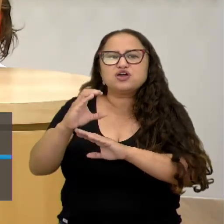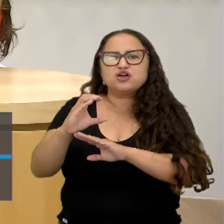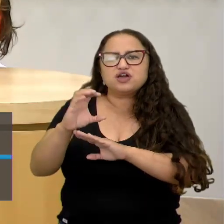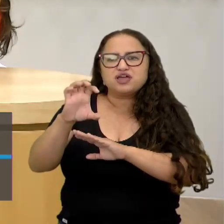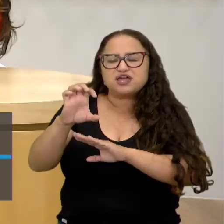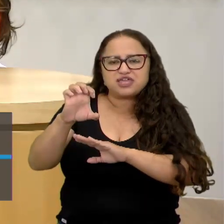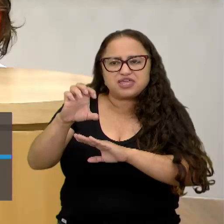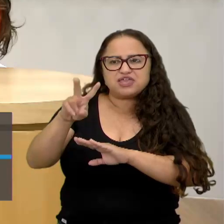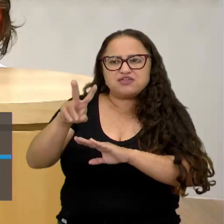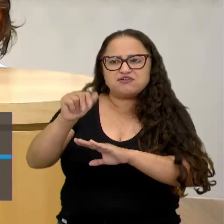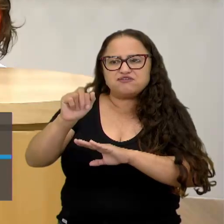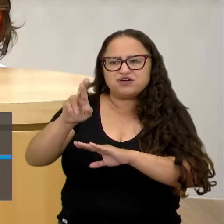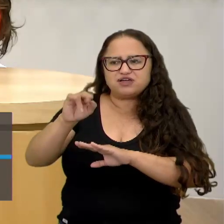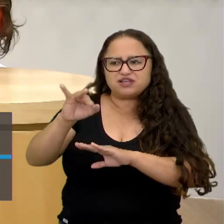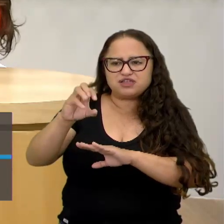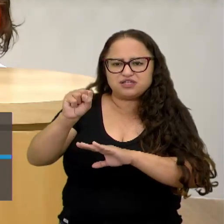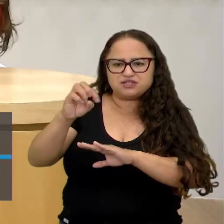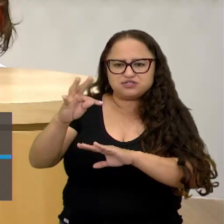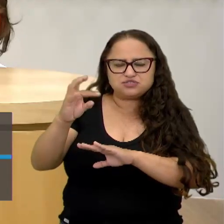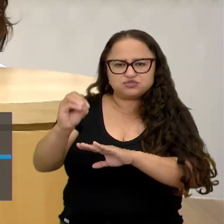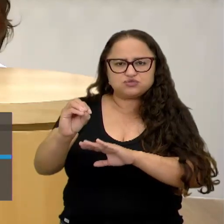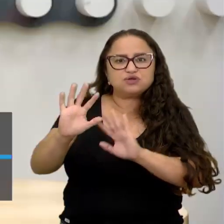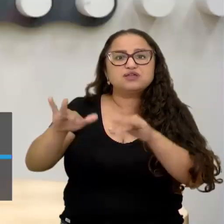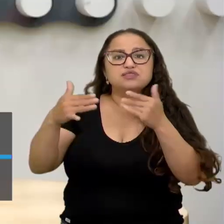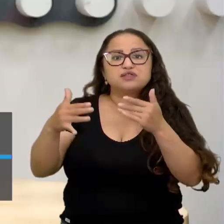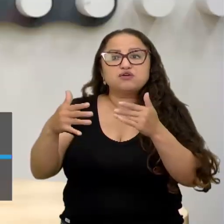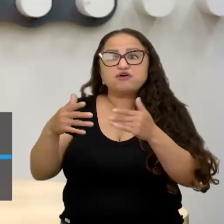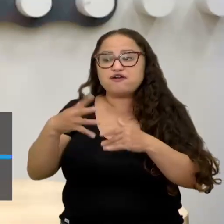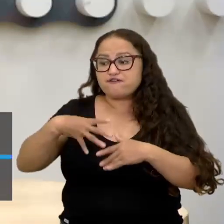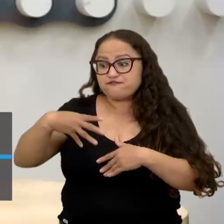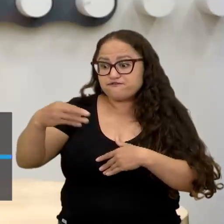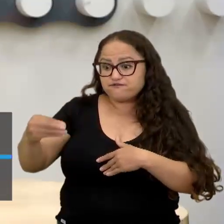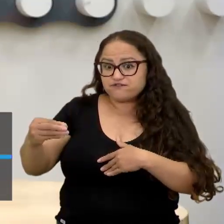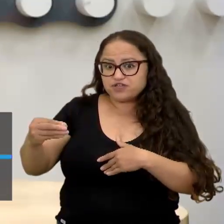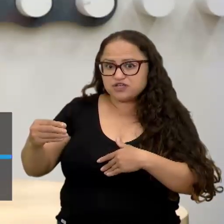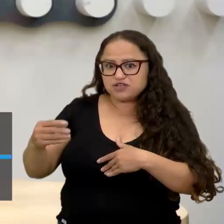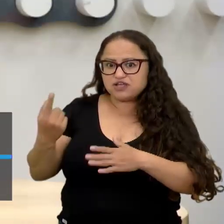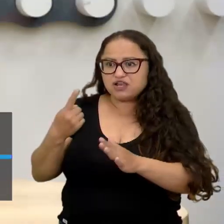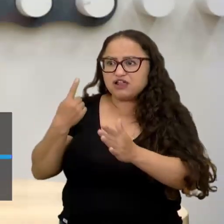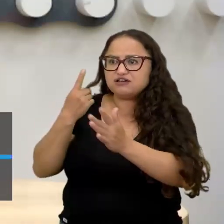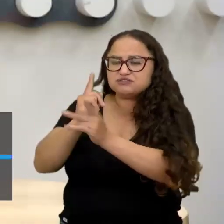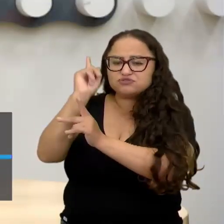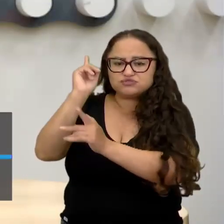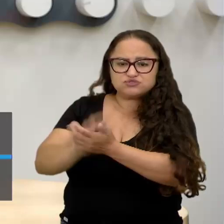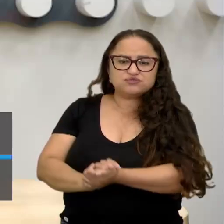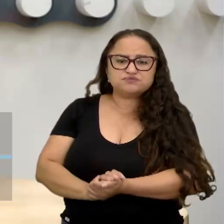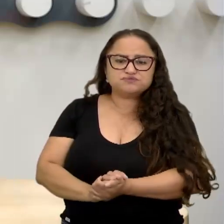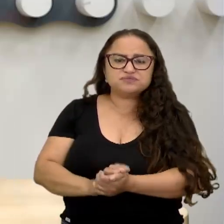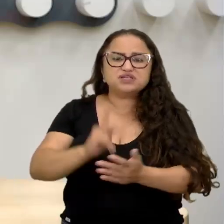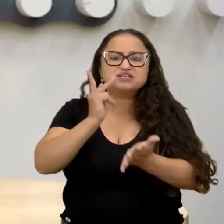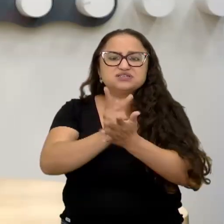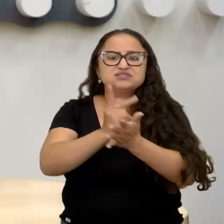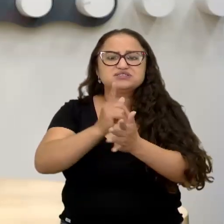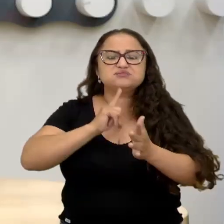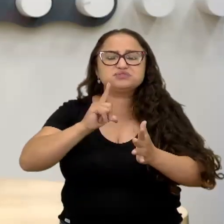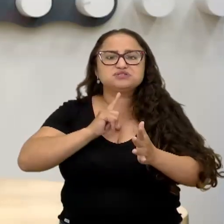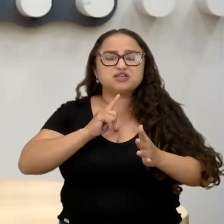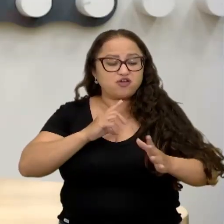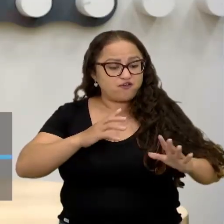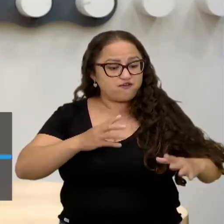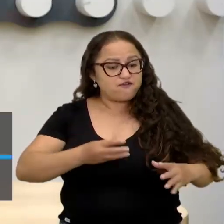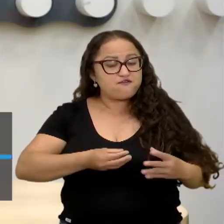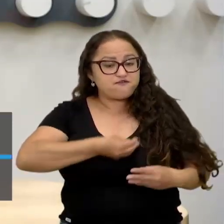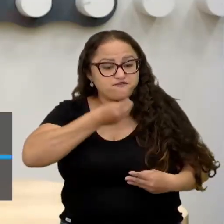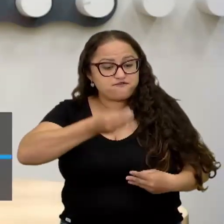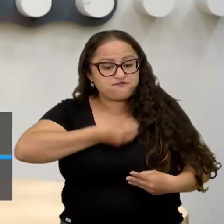alcançarei liberdade. Então, através da voz da filha, ela encontrava, é igual aqui, né? A vida se renovando com o nascimento de um bebê, né? Do bebê,